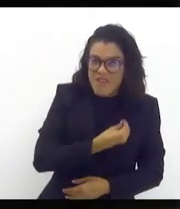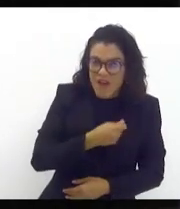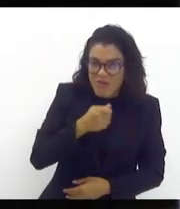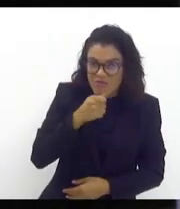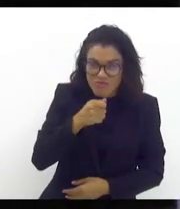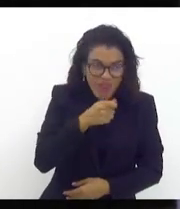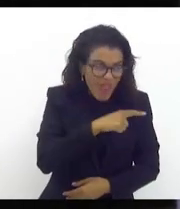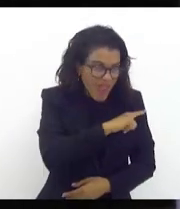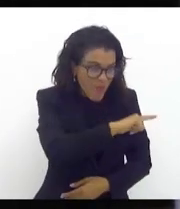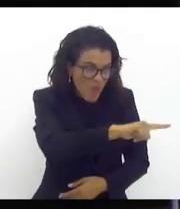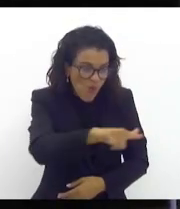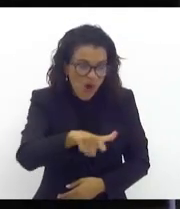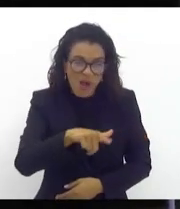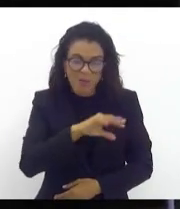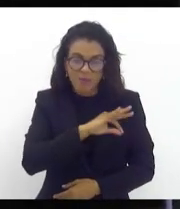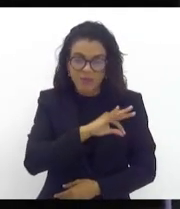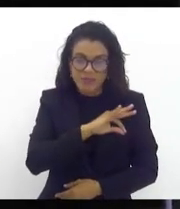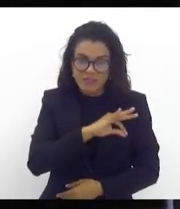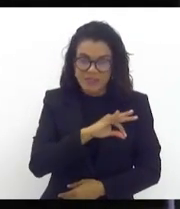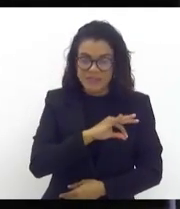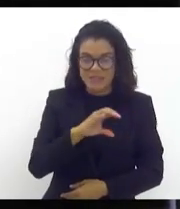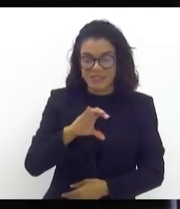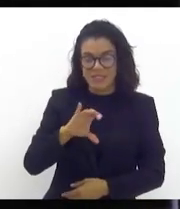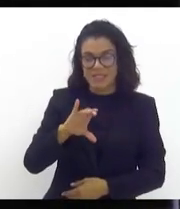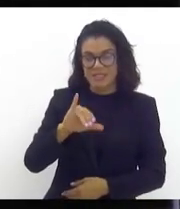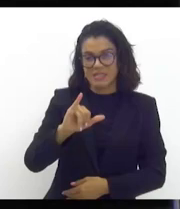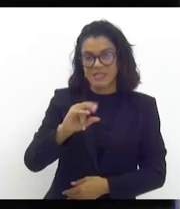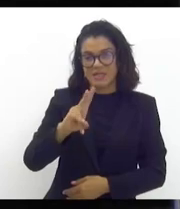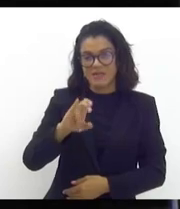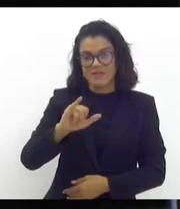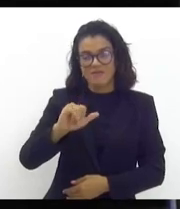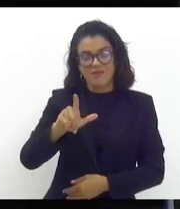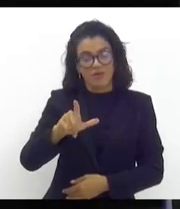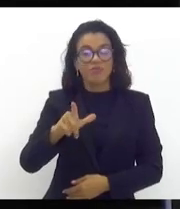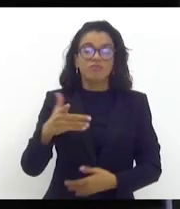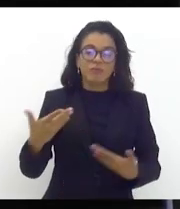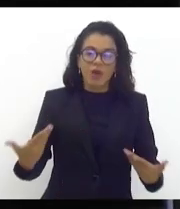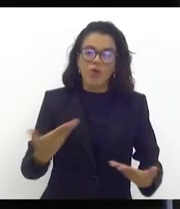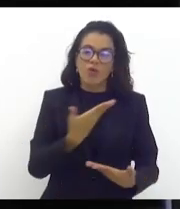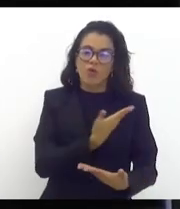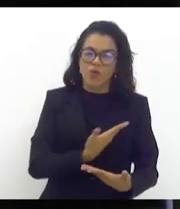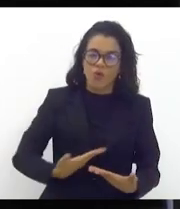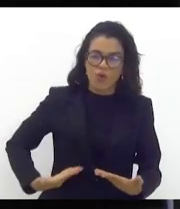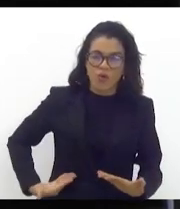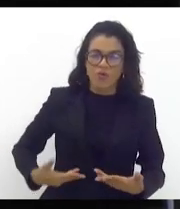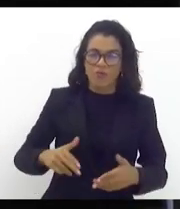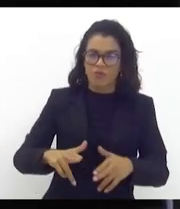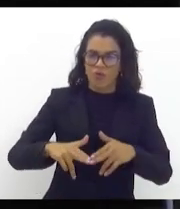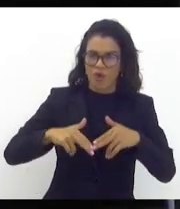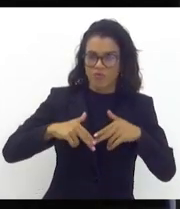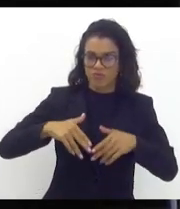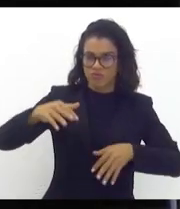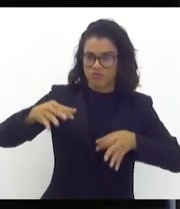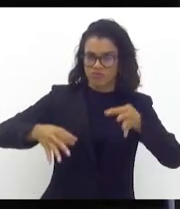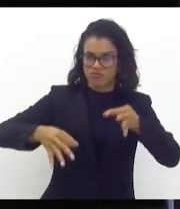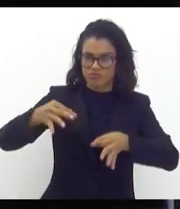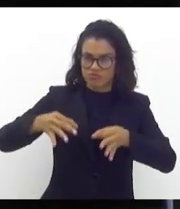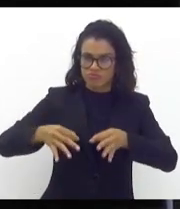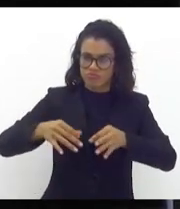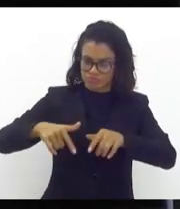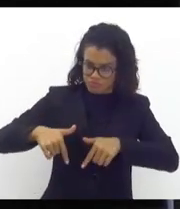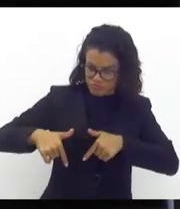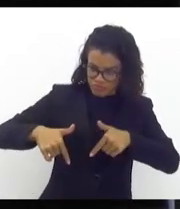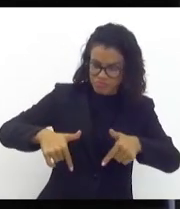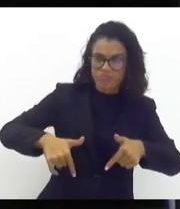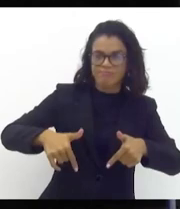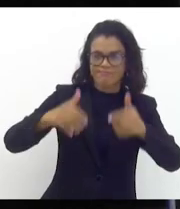Polícia Civil. Então, que de uma hora, de uma vez por todas, o governador, por uma questão de justiça, faça